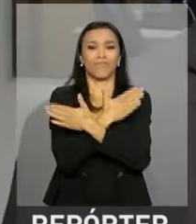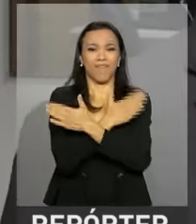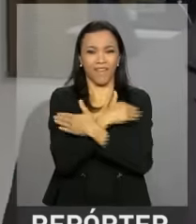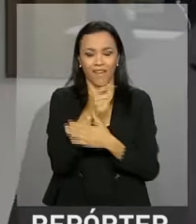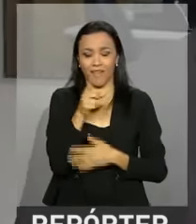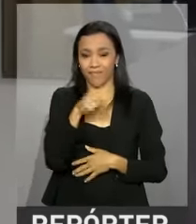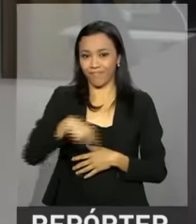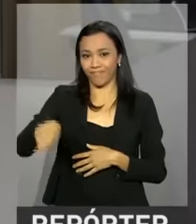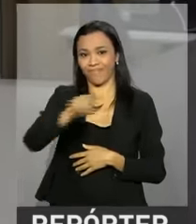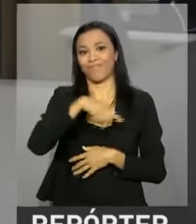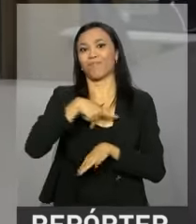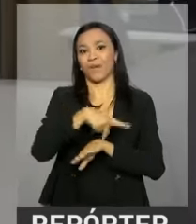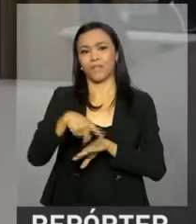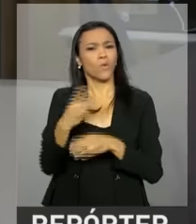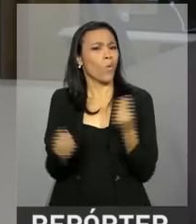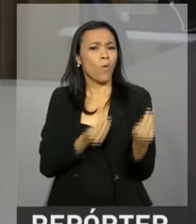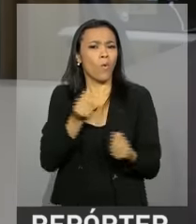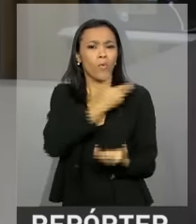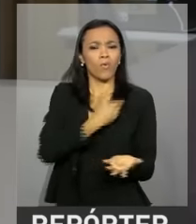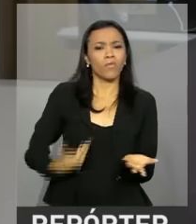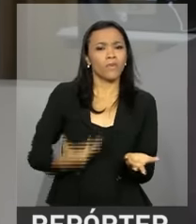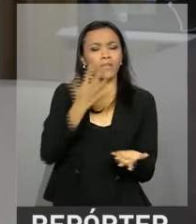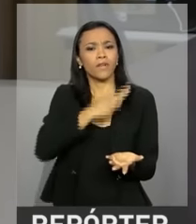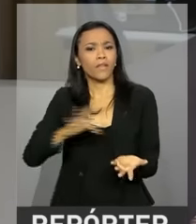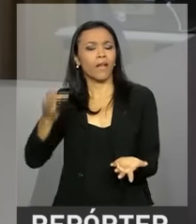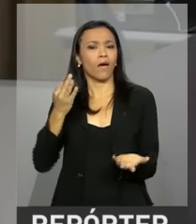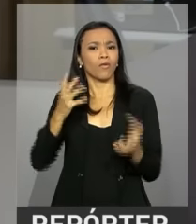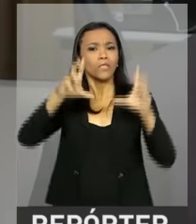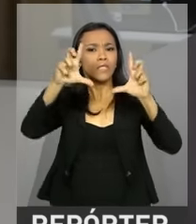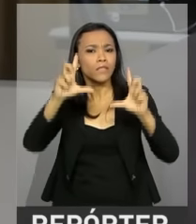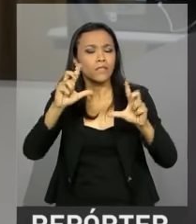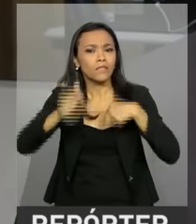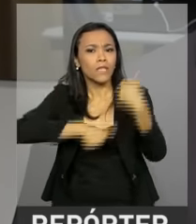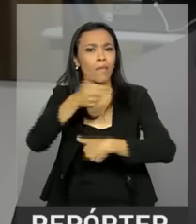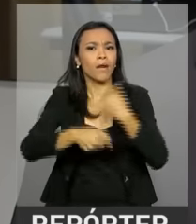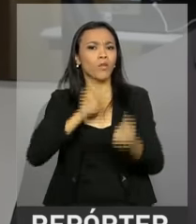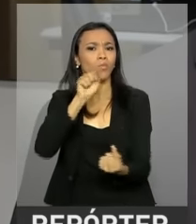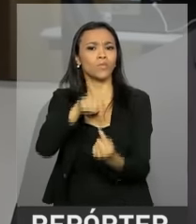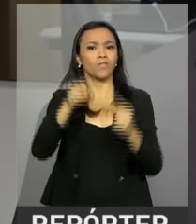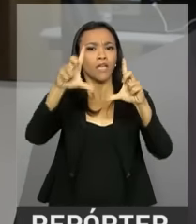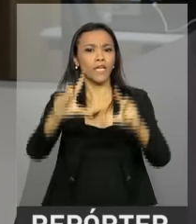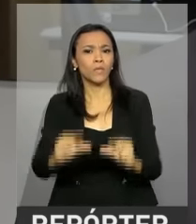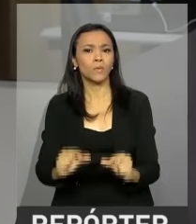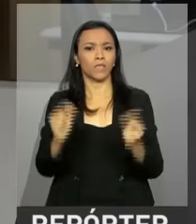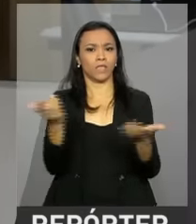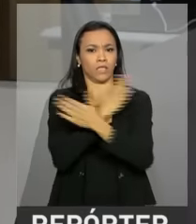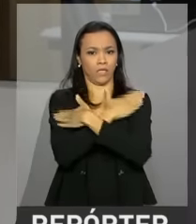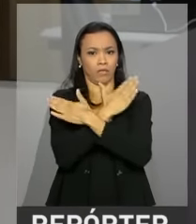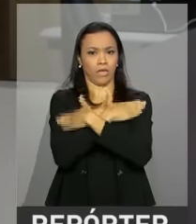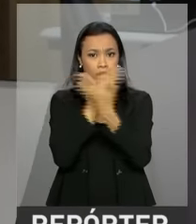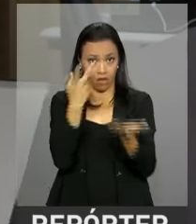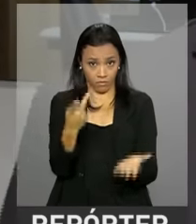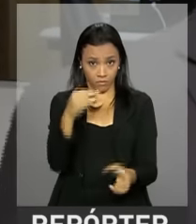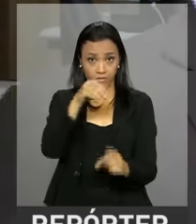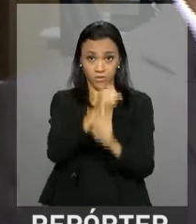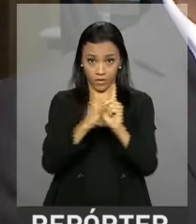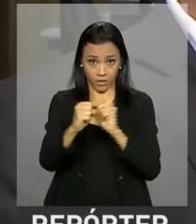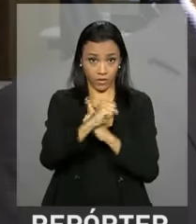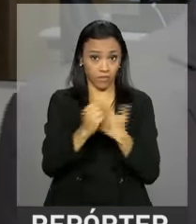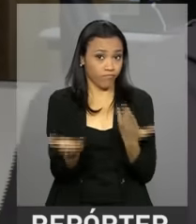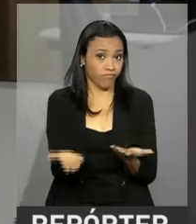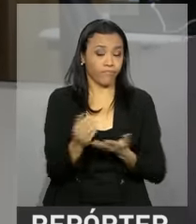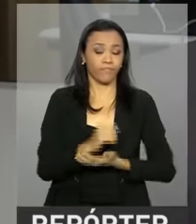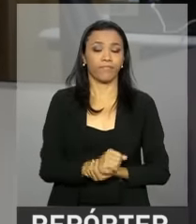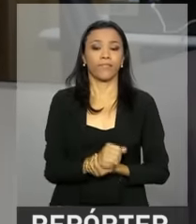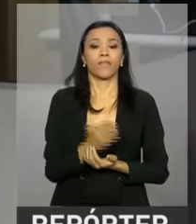como o governo federal está trabalhando com essa ideia ou seja reduzir o número de desempregados na nossa sociedade veja o Brasil